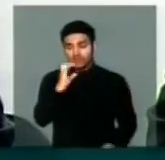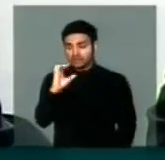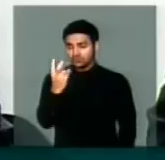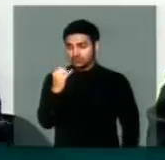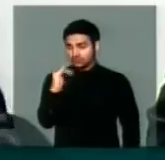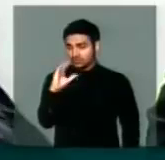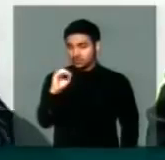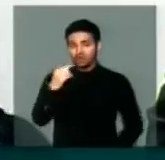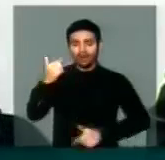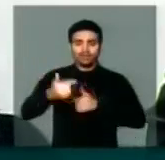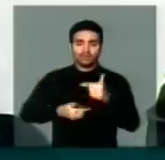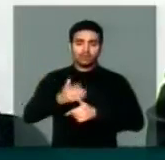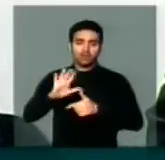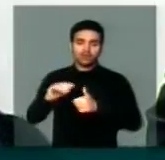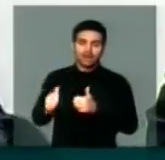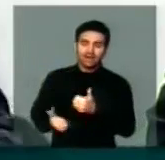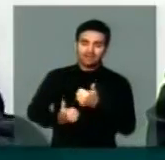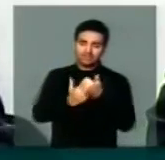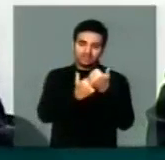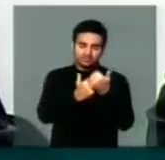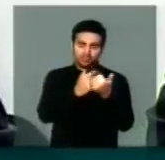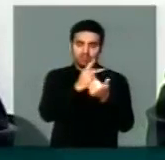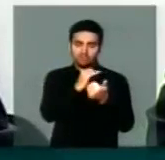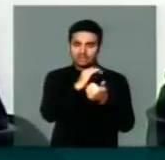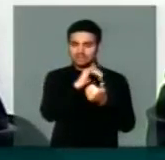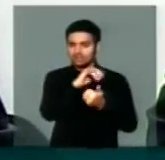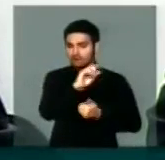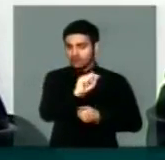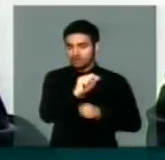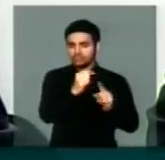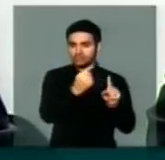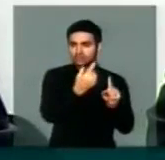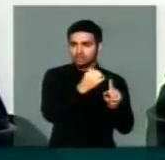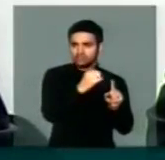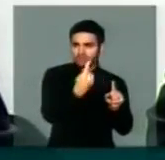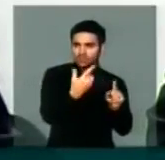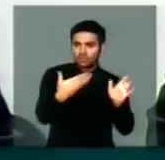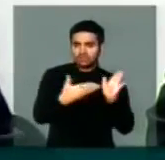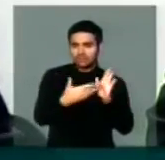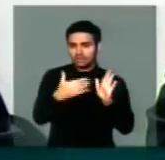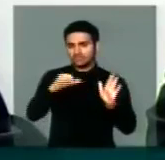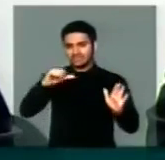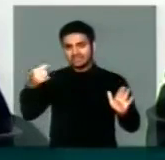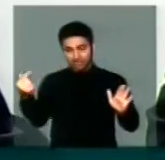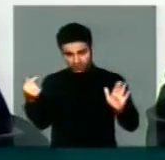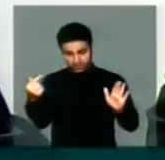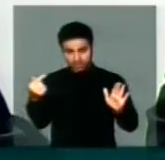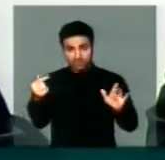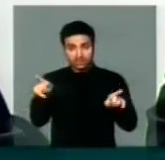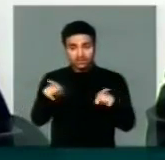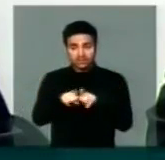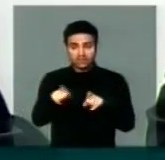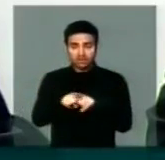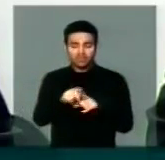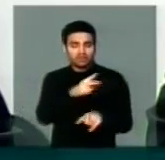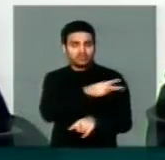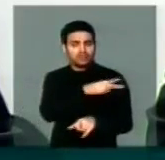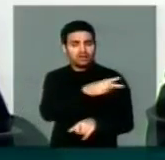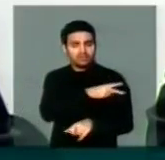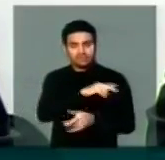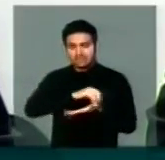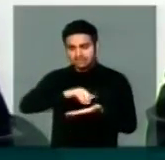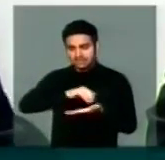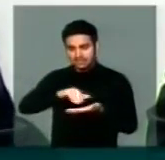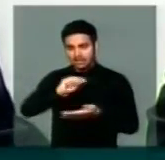como assessor parlamentar de Jorge Pisciani de 1991 a 1997 e como subchefe da primeira secretaria